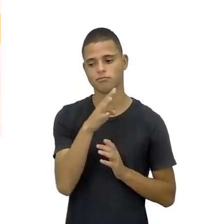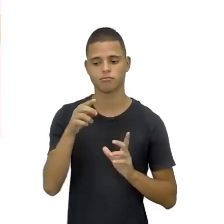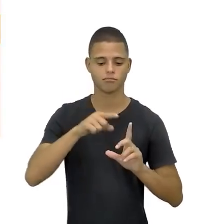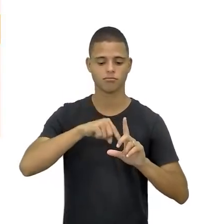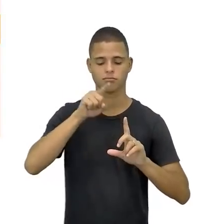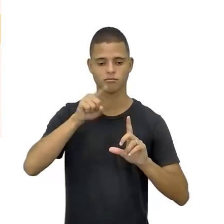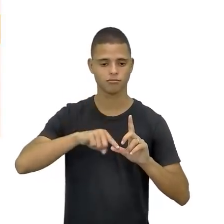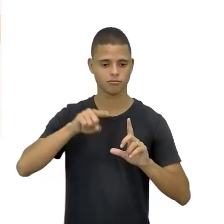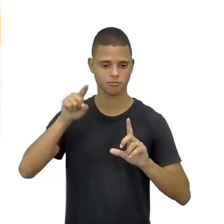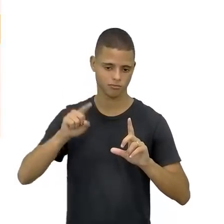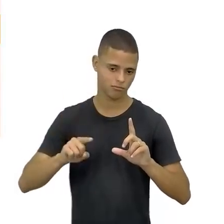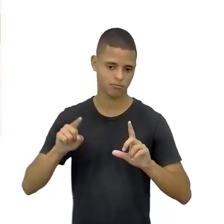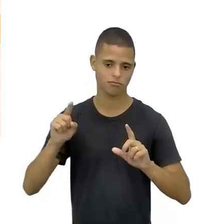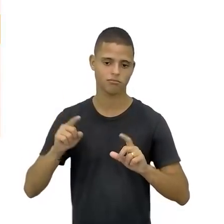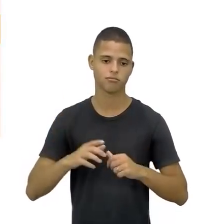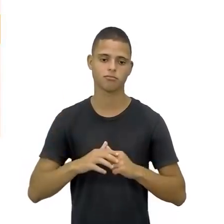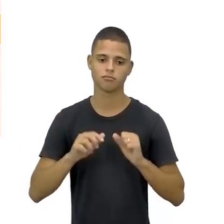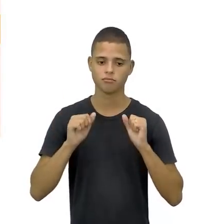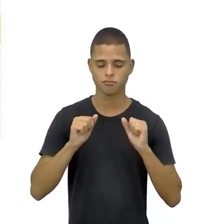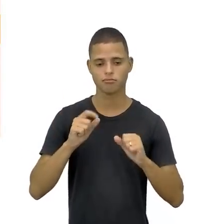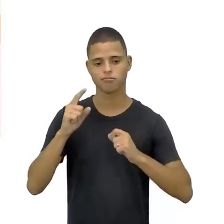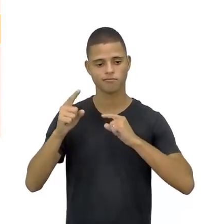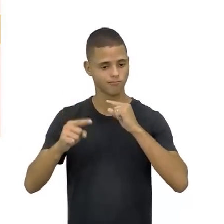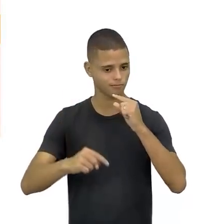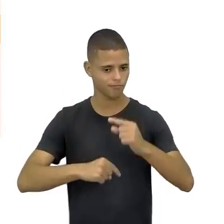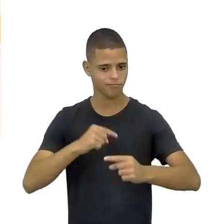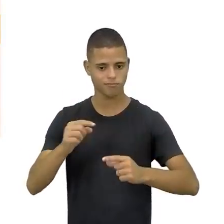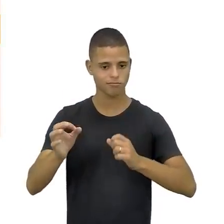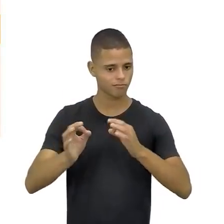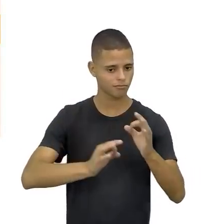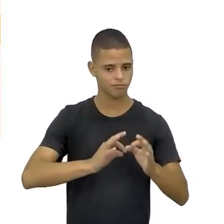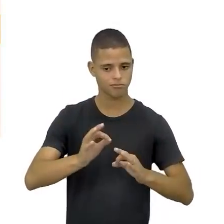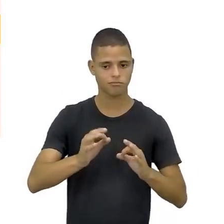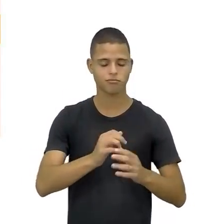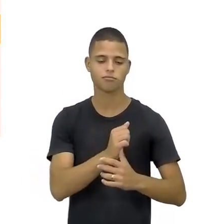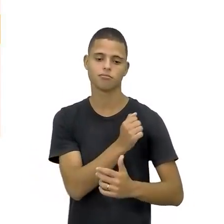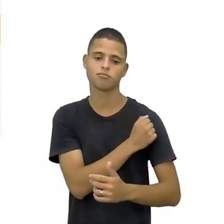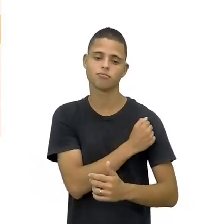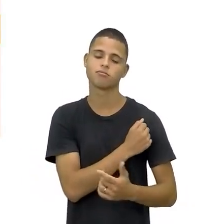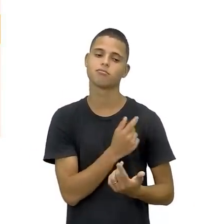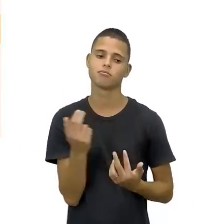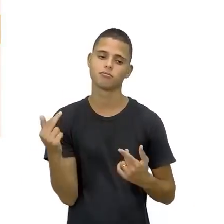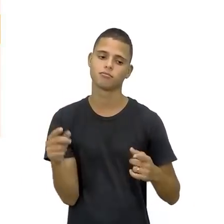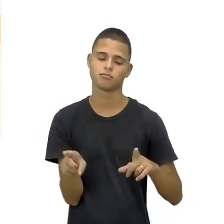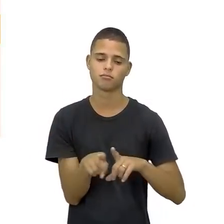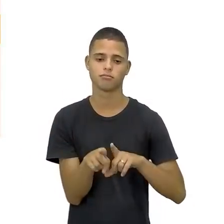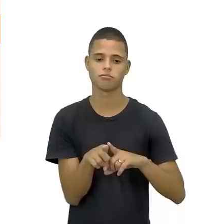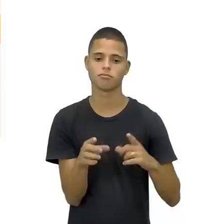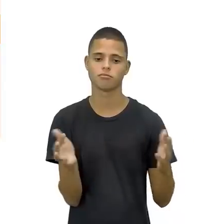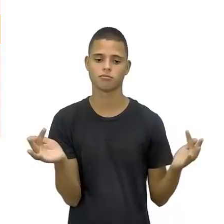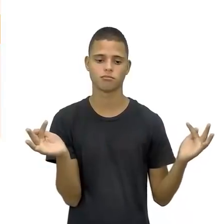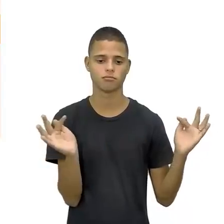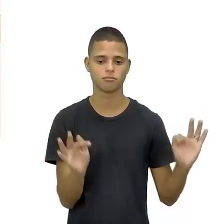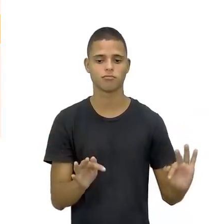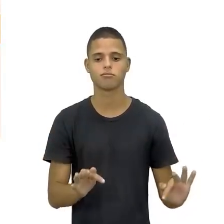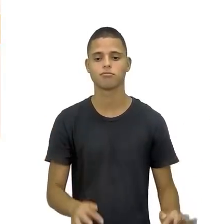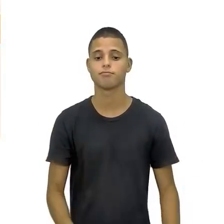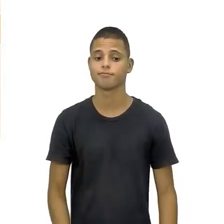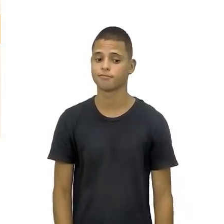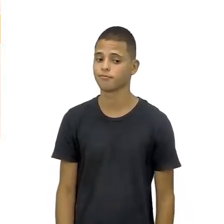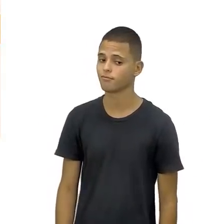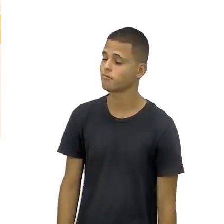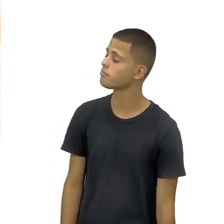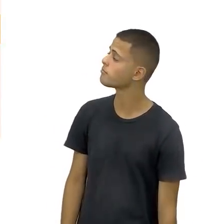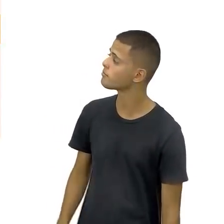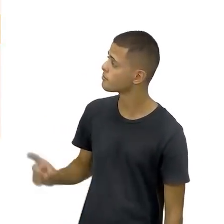né? Os infográficos que podem ser depois feitos pelos estudantes também. E, no final, olha só, está dentro da